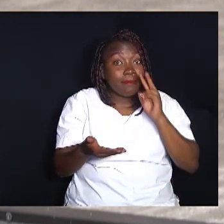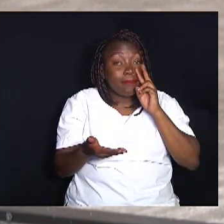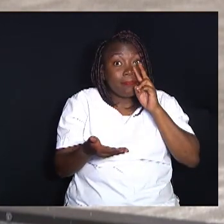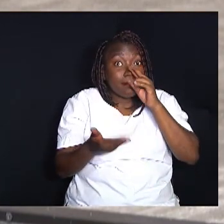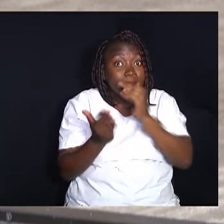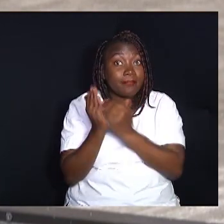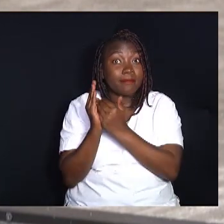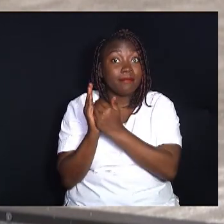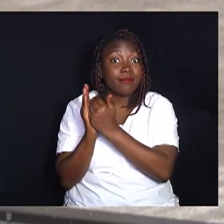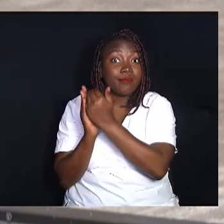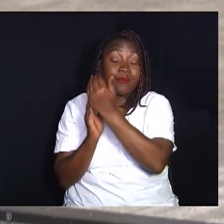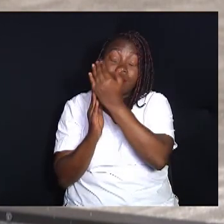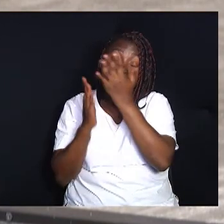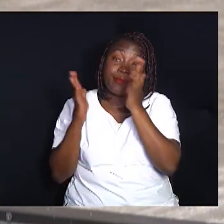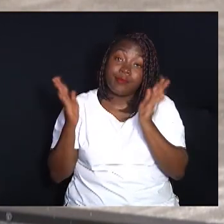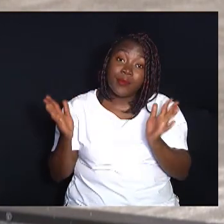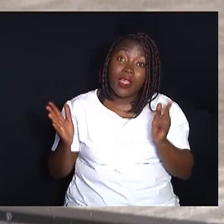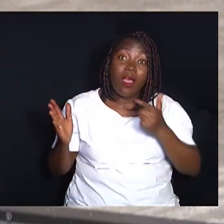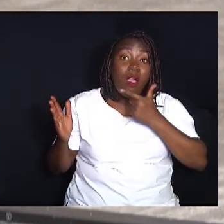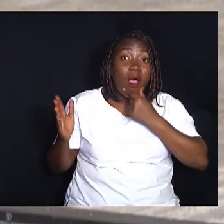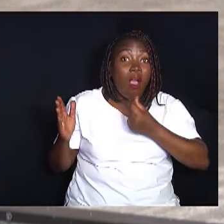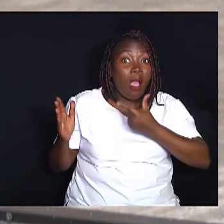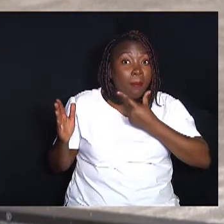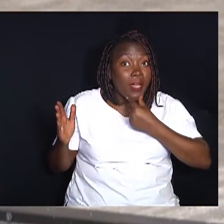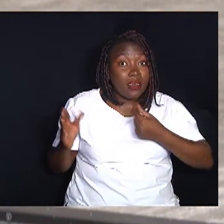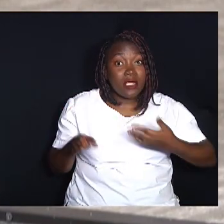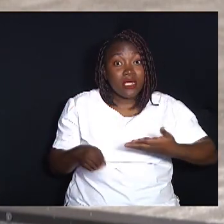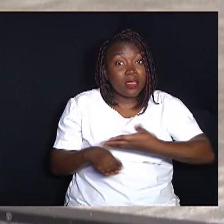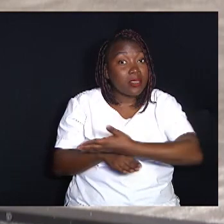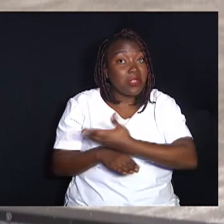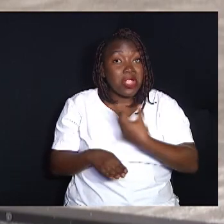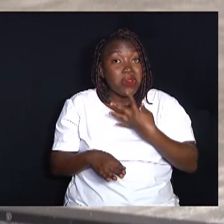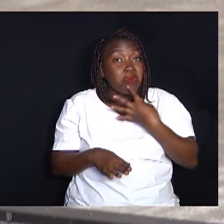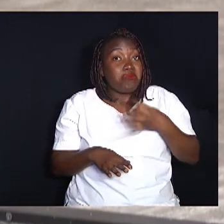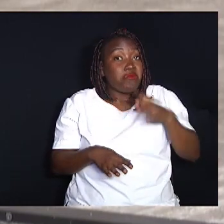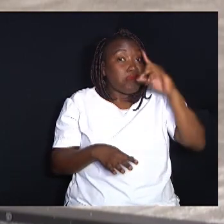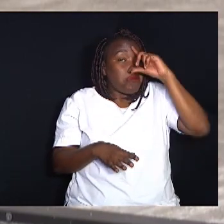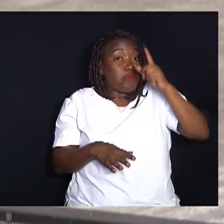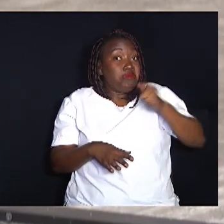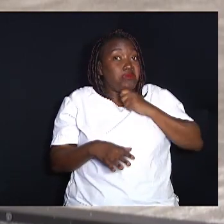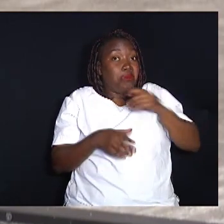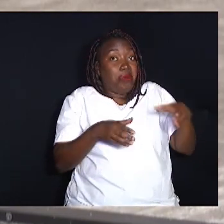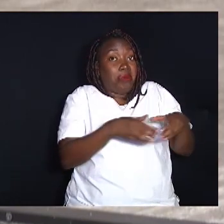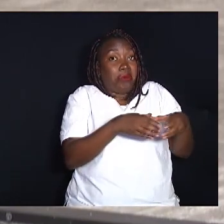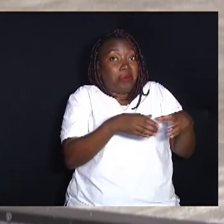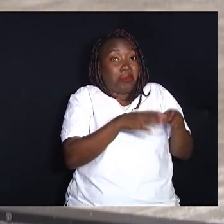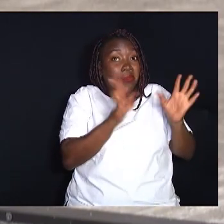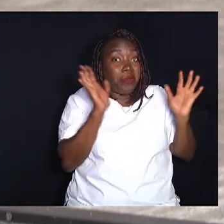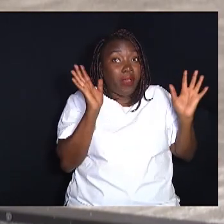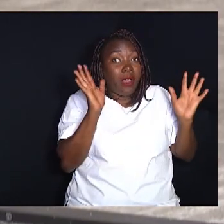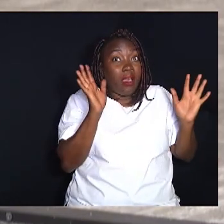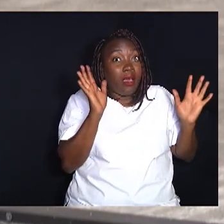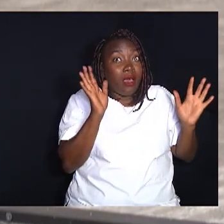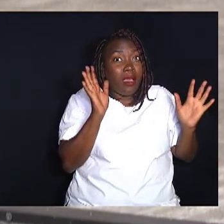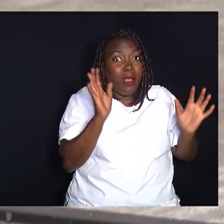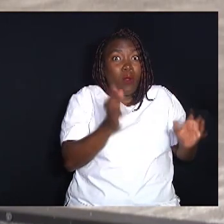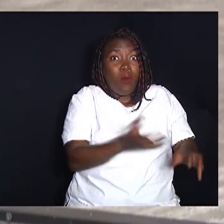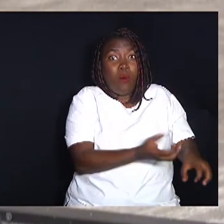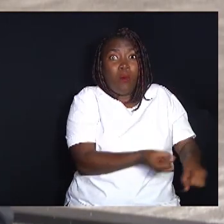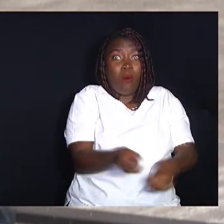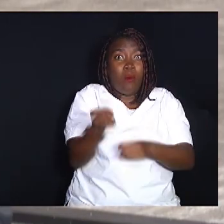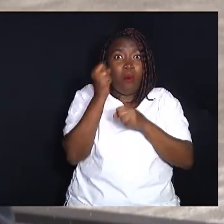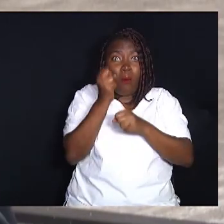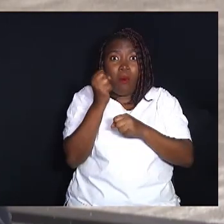Então, homens foram até lá desconhecidos daquela comunidade, com marretas em mãos